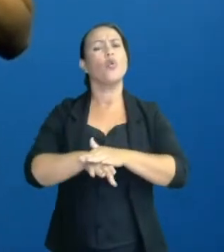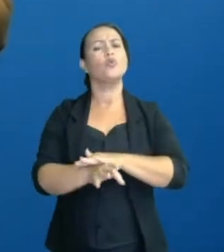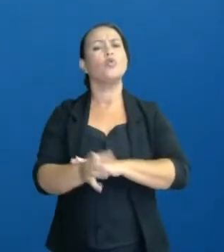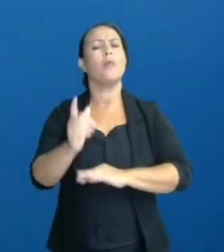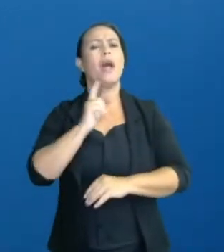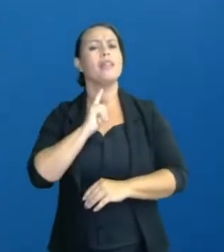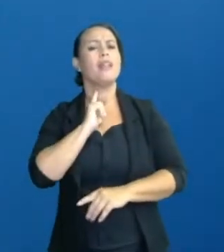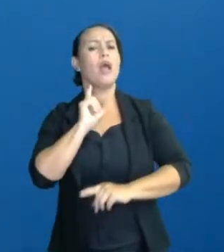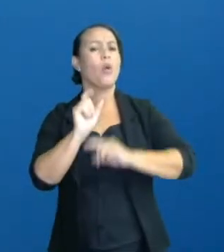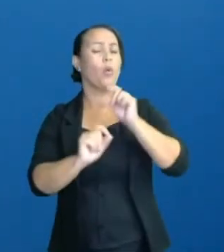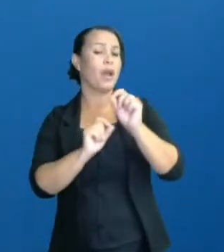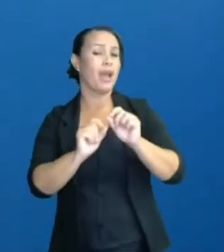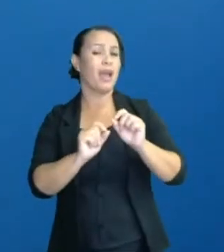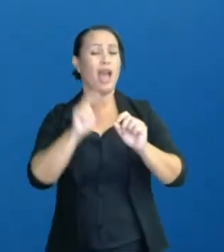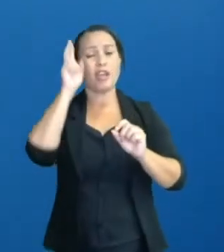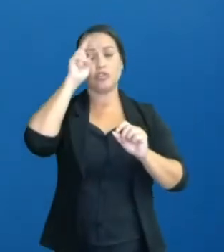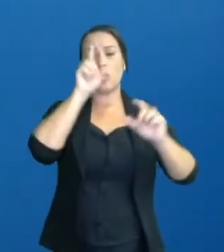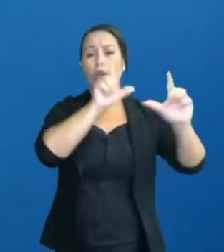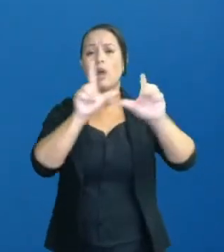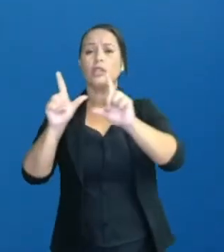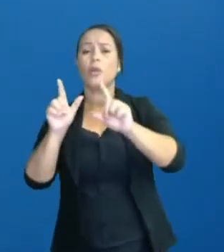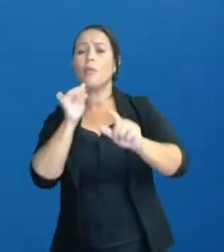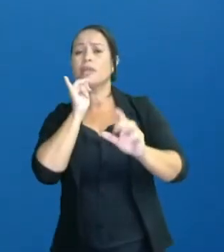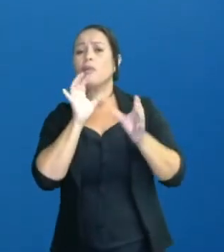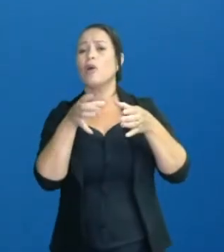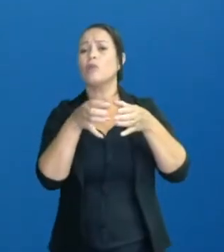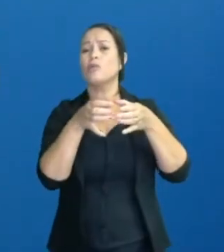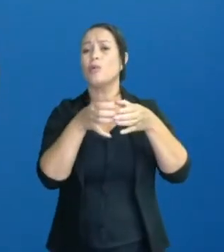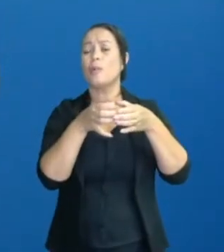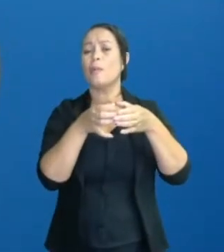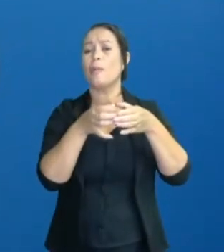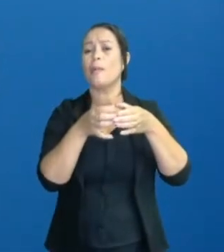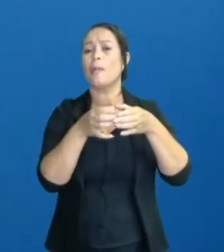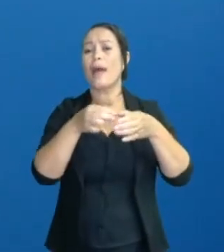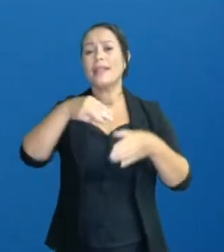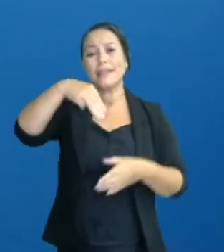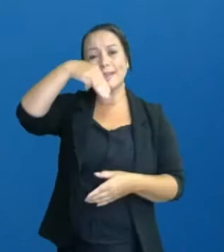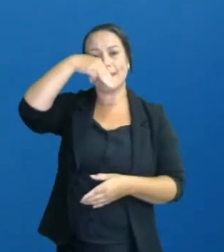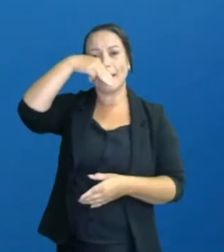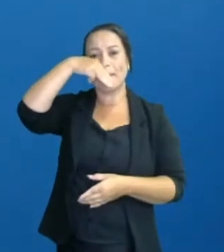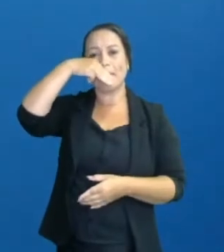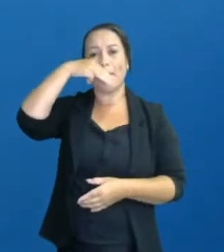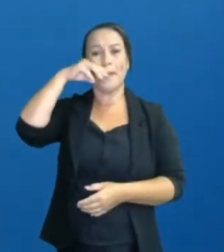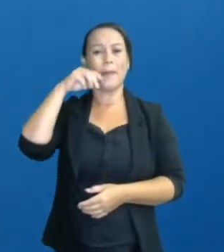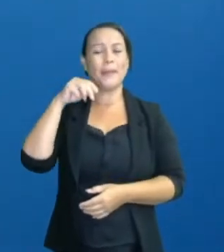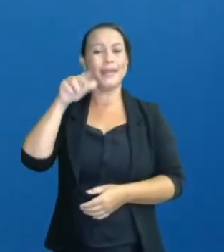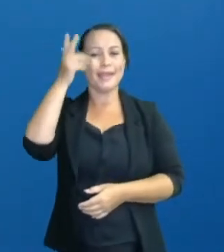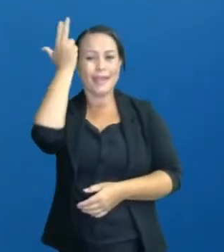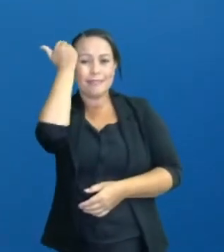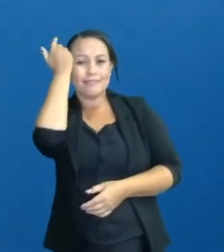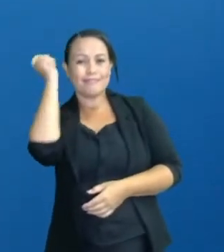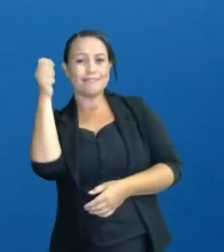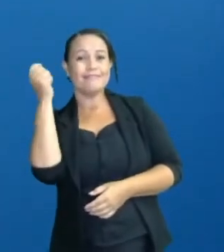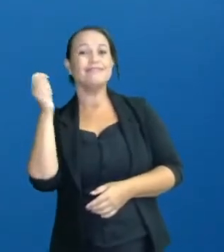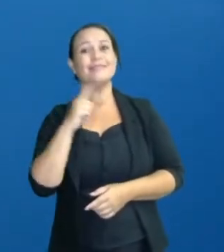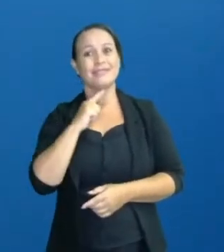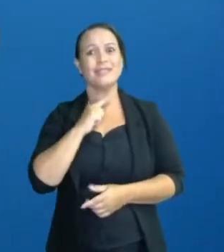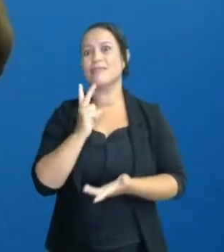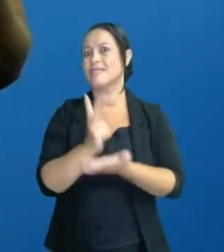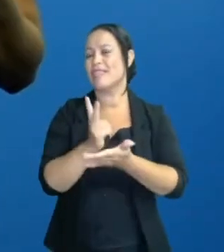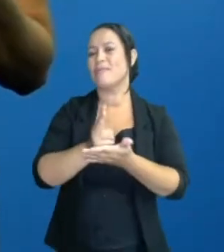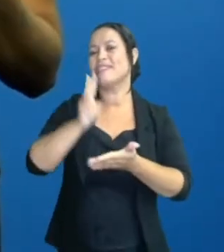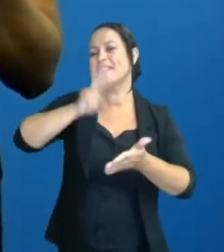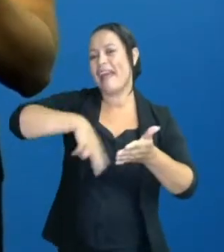a história em quadrinhos é Turma da Mônica. A história em quadrinho mais tradicional que a gente sempre está lendo é da Turma